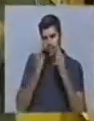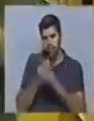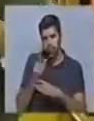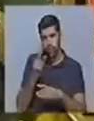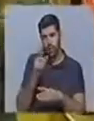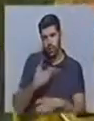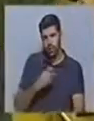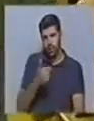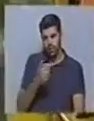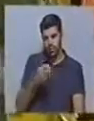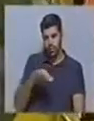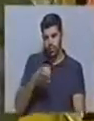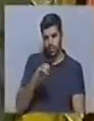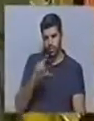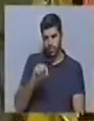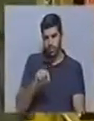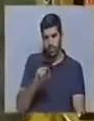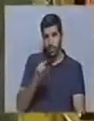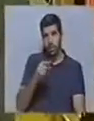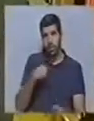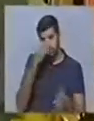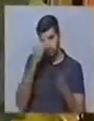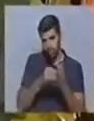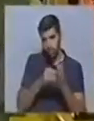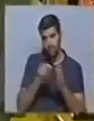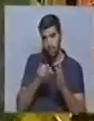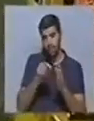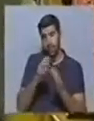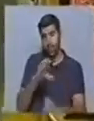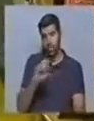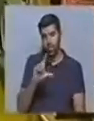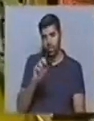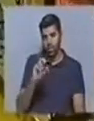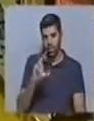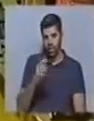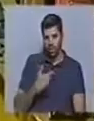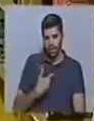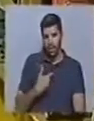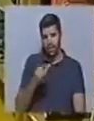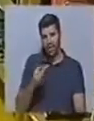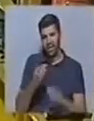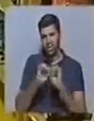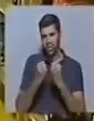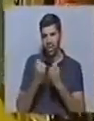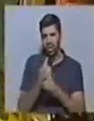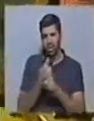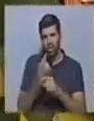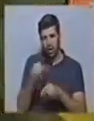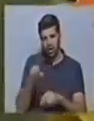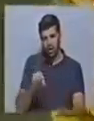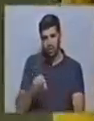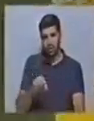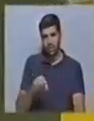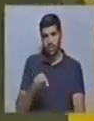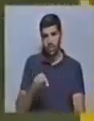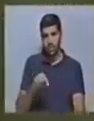o inventor e maravilhosamente inventor do Colored, mas vocês têm aqui também esta ação um pouco mais social, que é vos traz cá também. Claro,